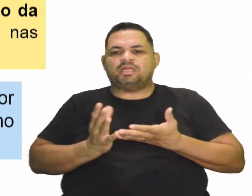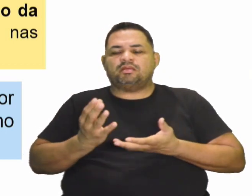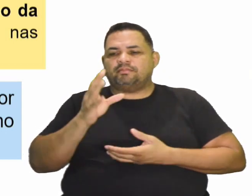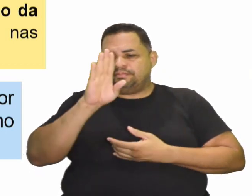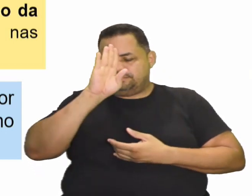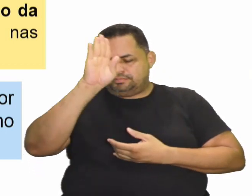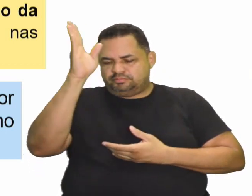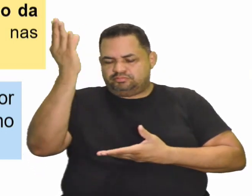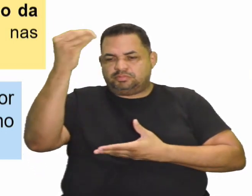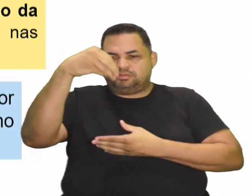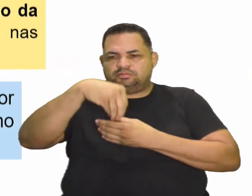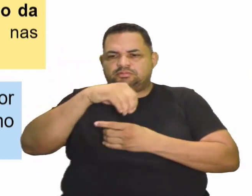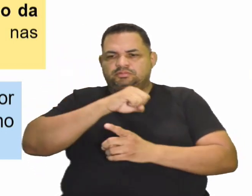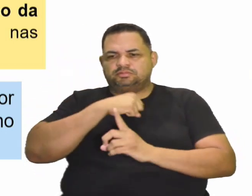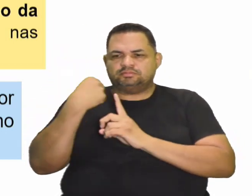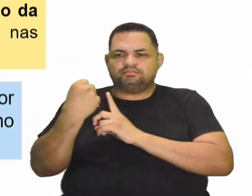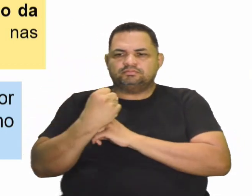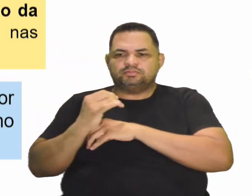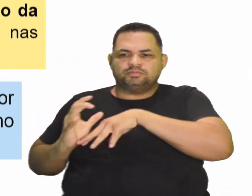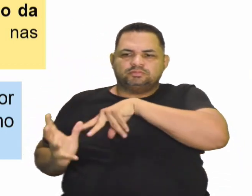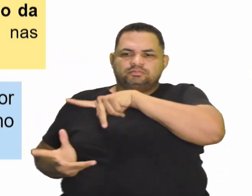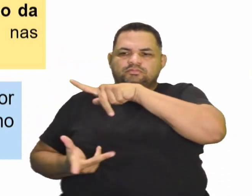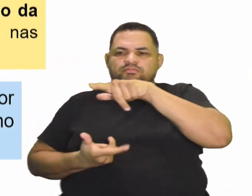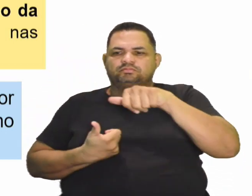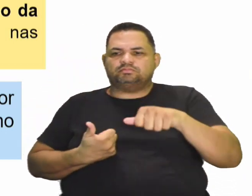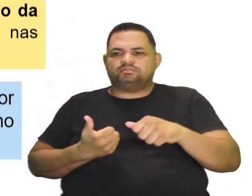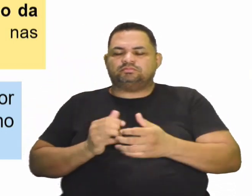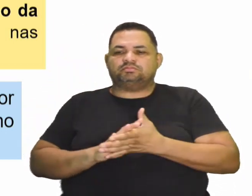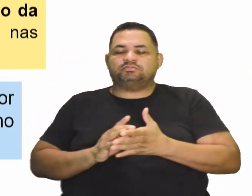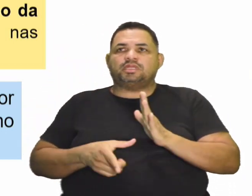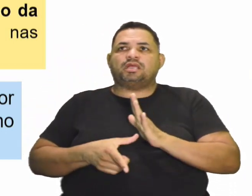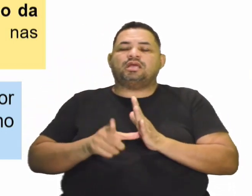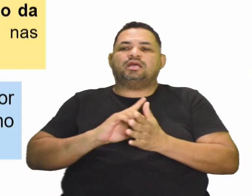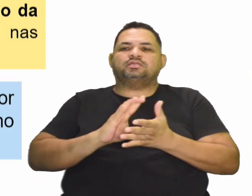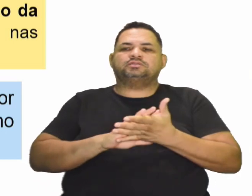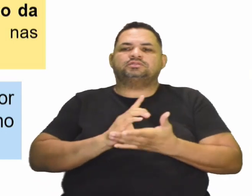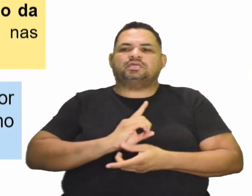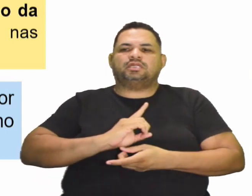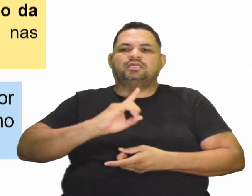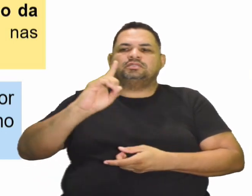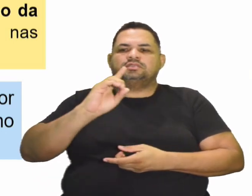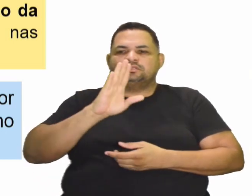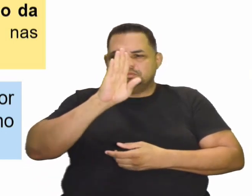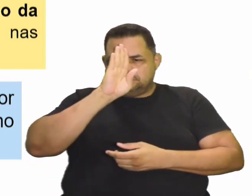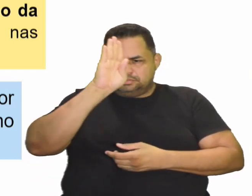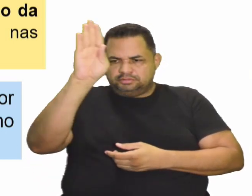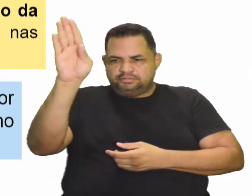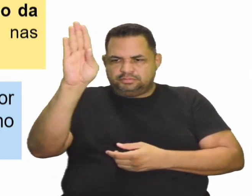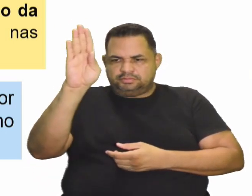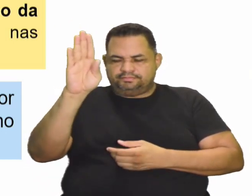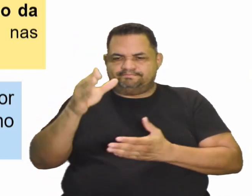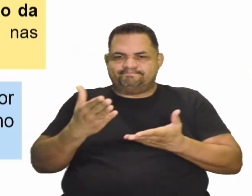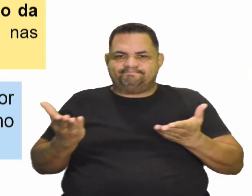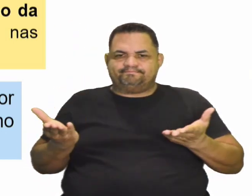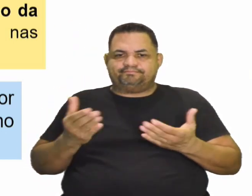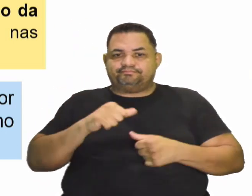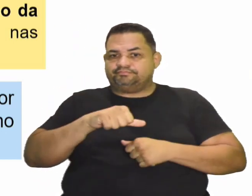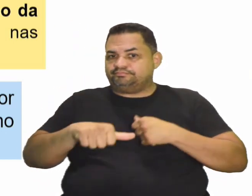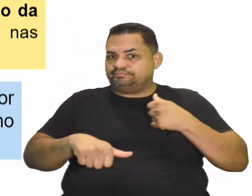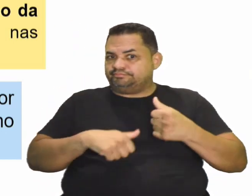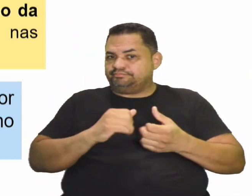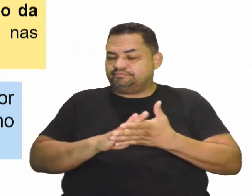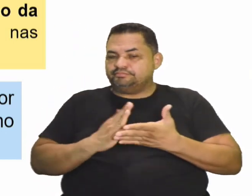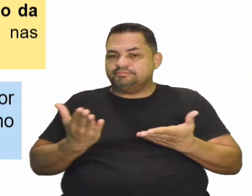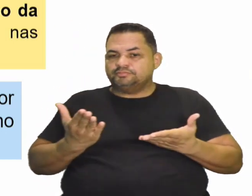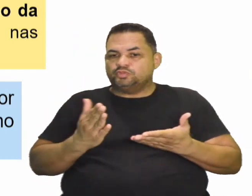da sociedade, do universo. Antes era o teocentrismo, o Deus como centro do universo. E também o uso da